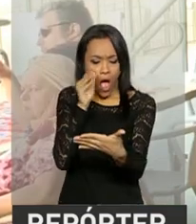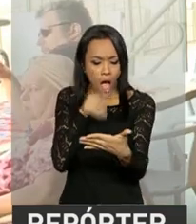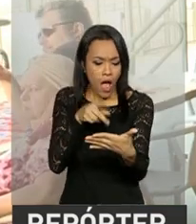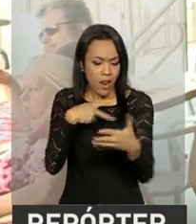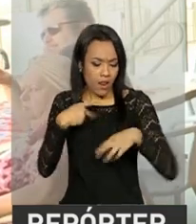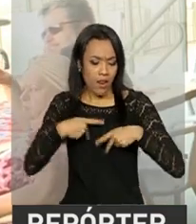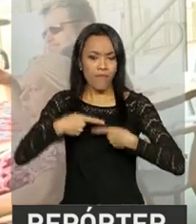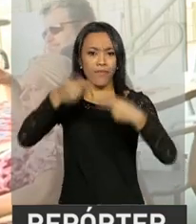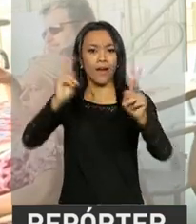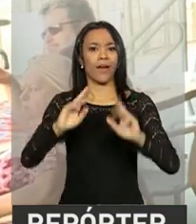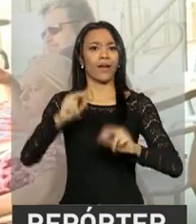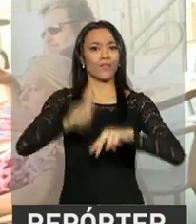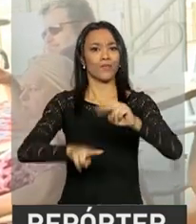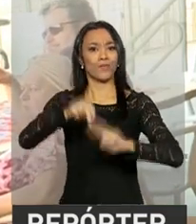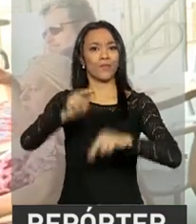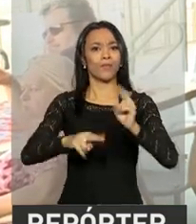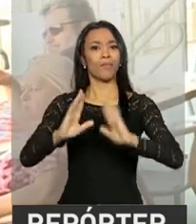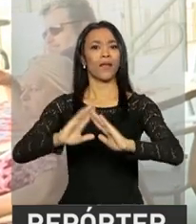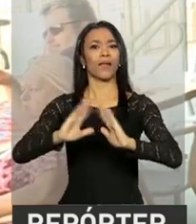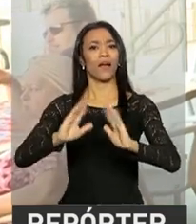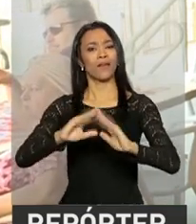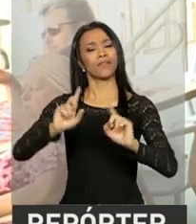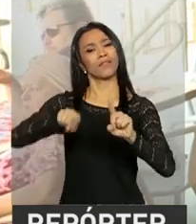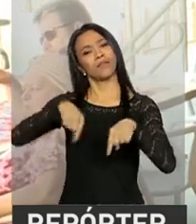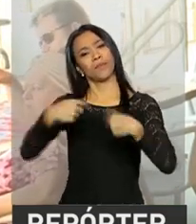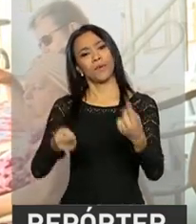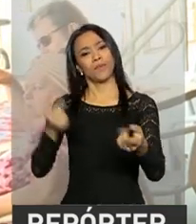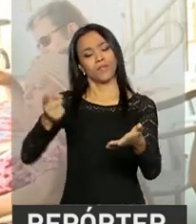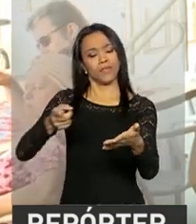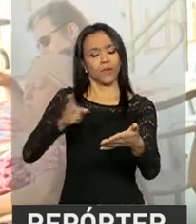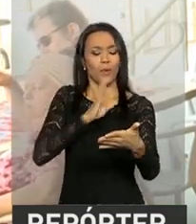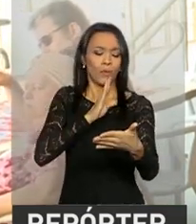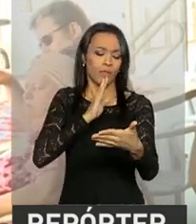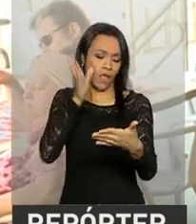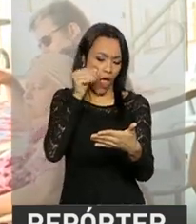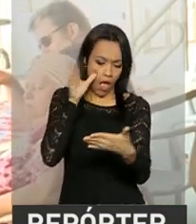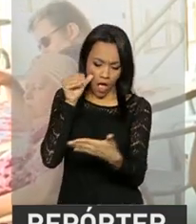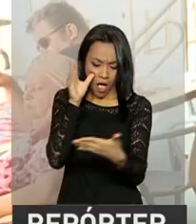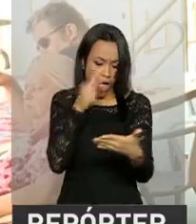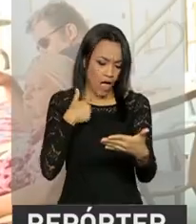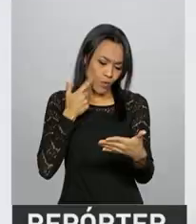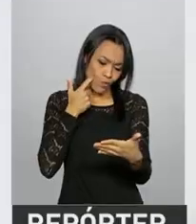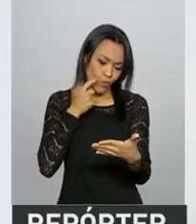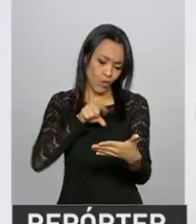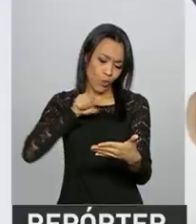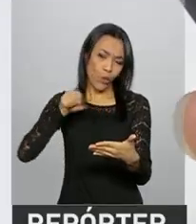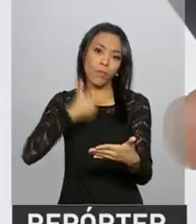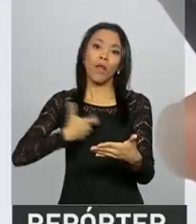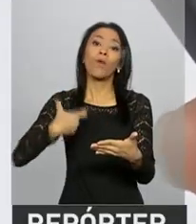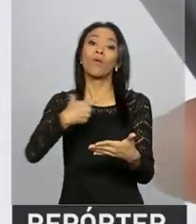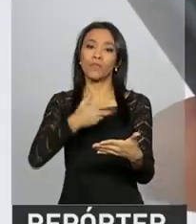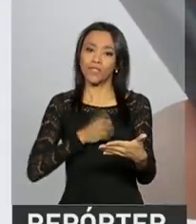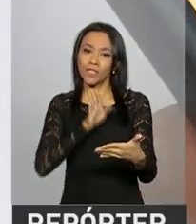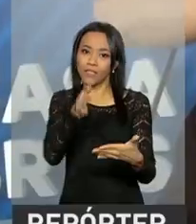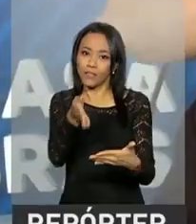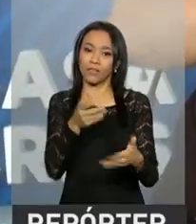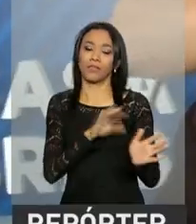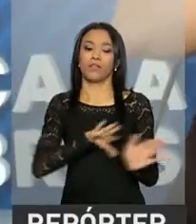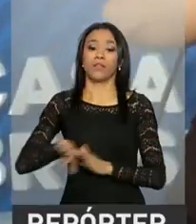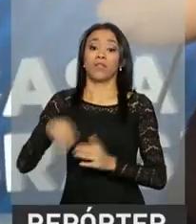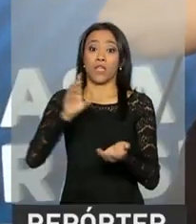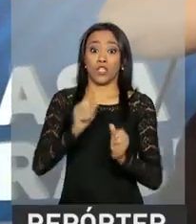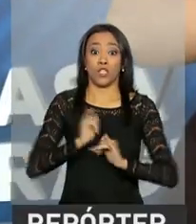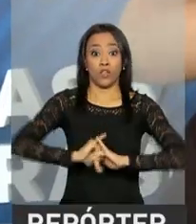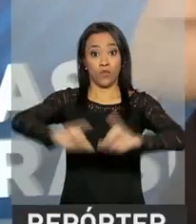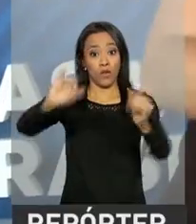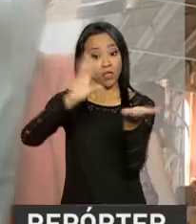Brasil Junino para casa e tenha um tempo de poder navegar, conhecer e escolher para onde ela vai. No lançamento do aplicativo, o